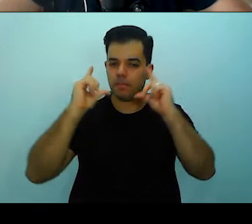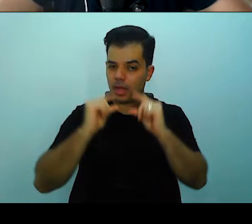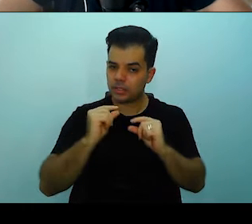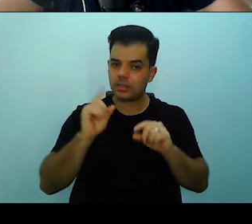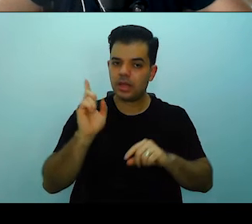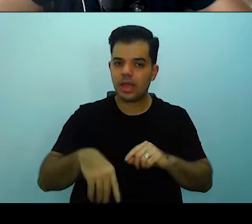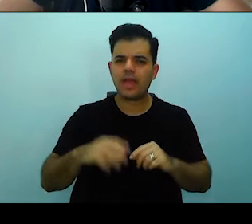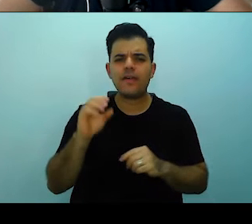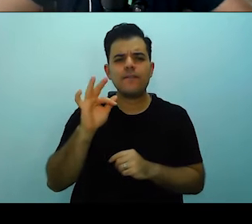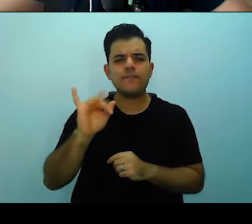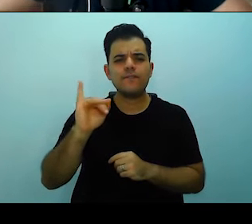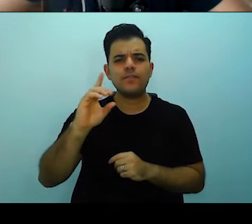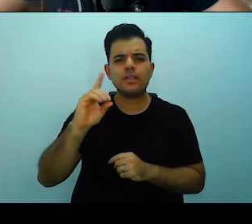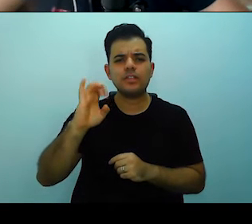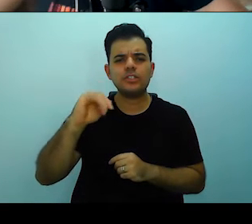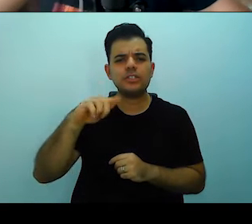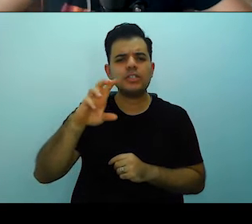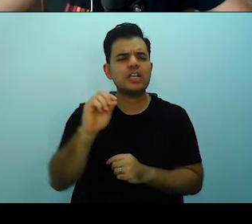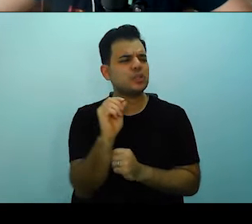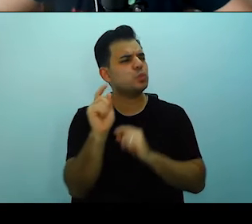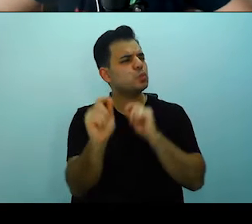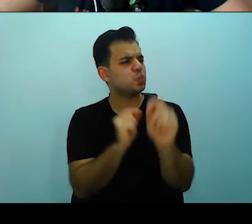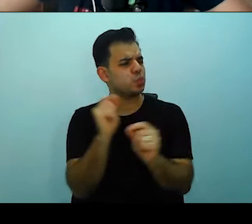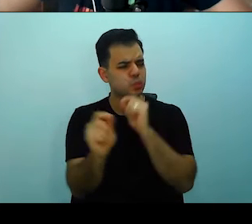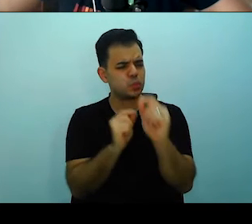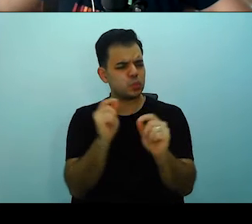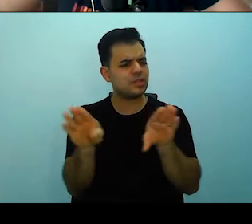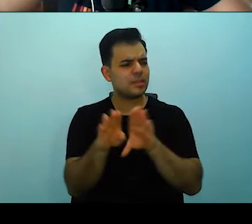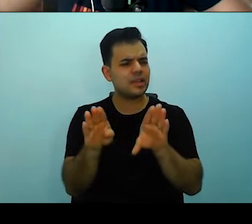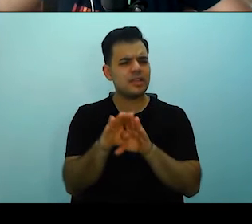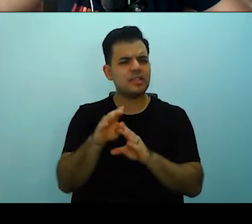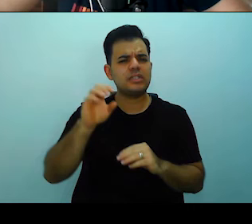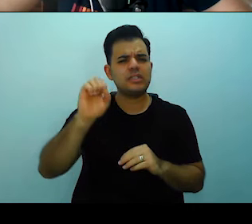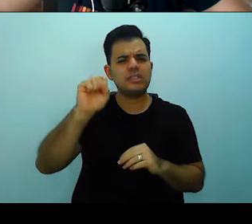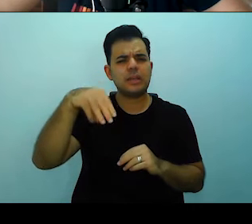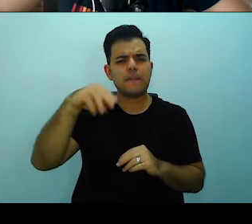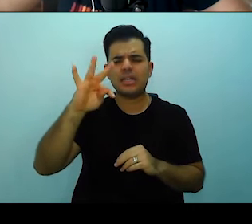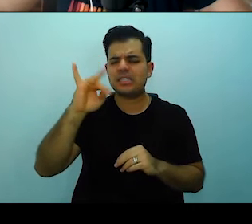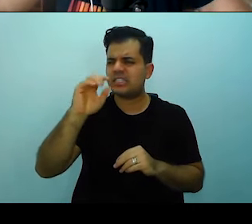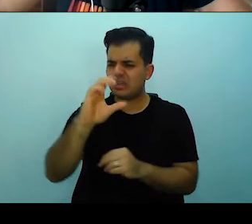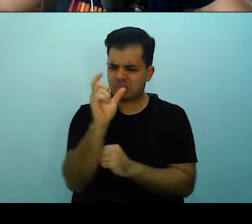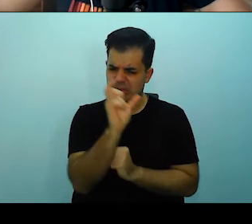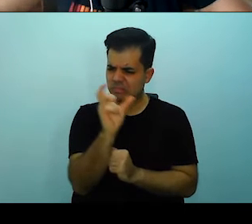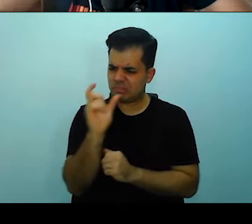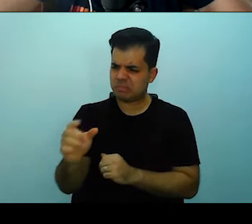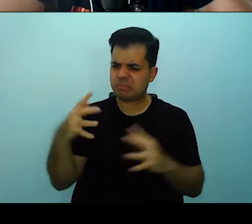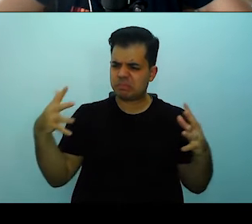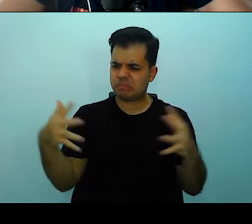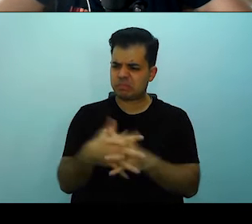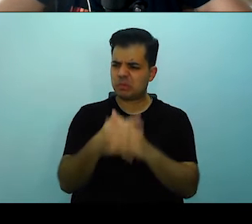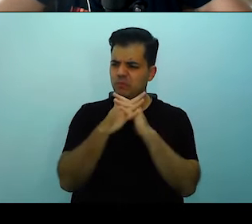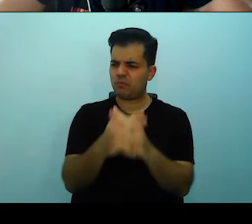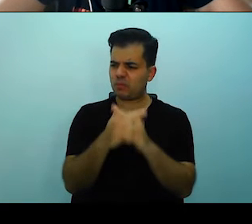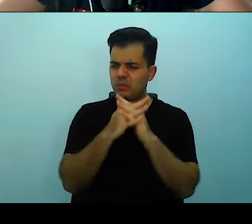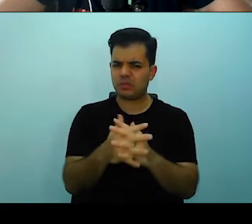de fidedignidade semântica. O que vem a ser fidedignidade semântica? Nos parece um nome meio complicado assim, né? Mas, na verdade, é